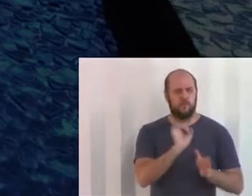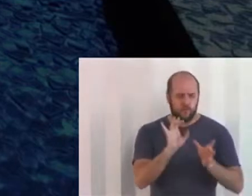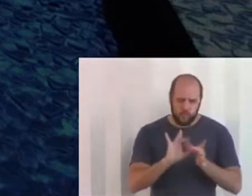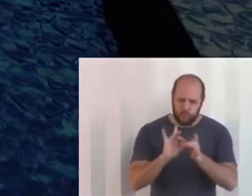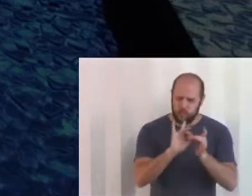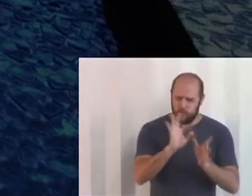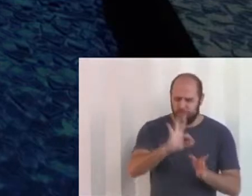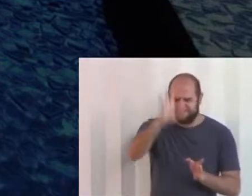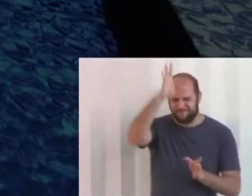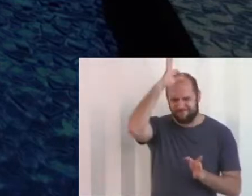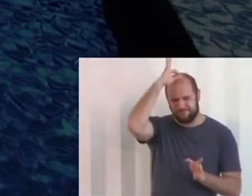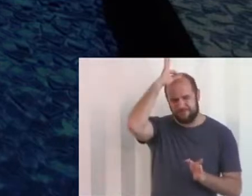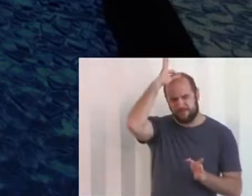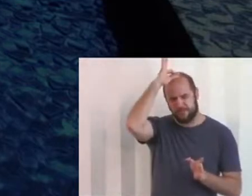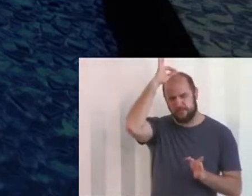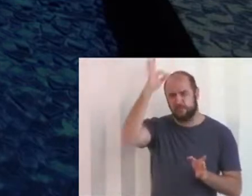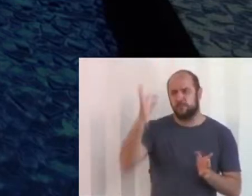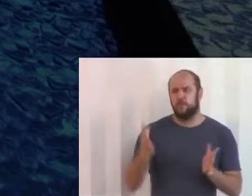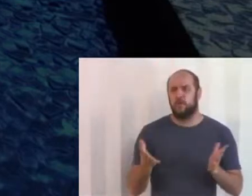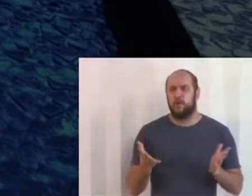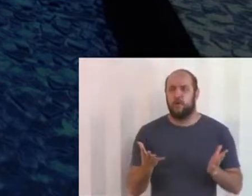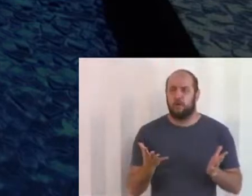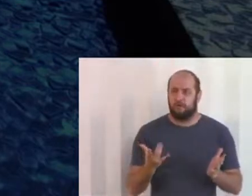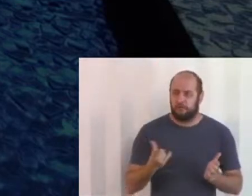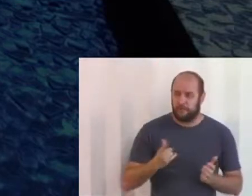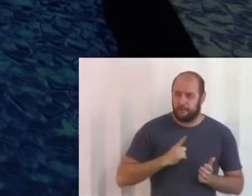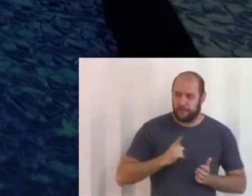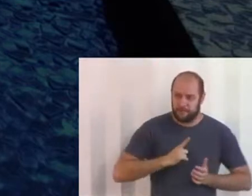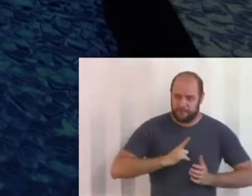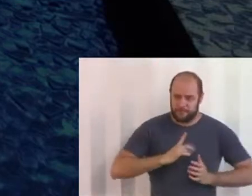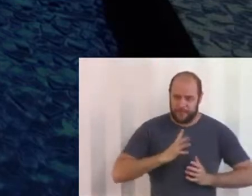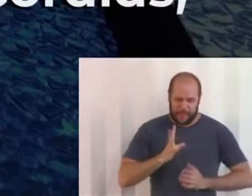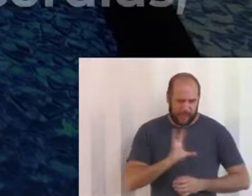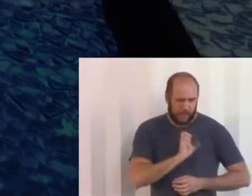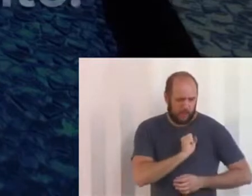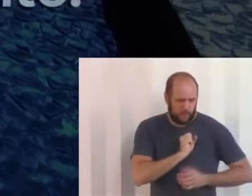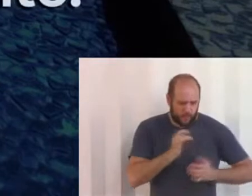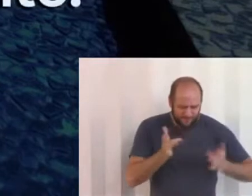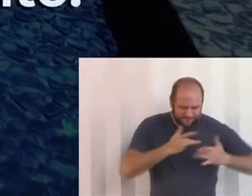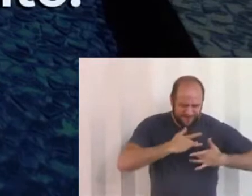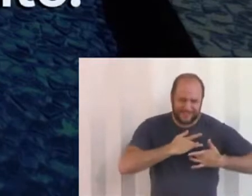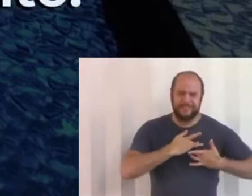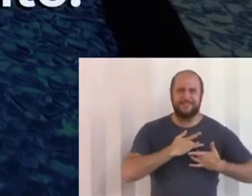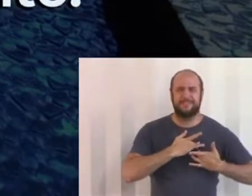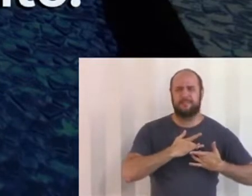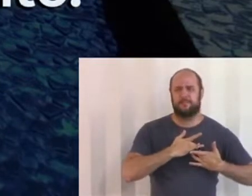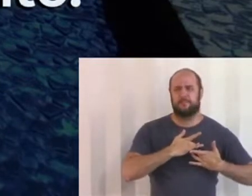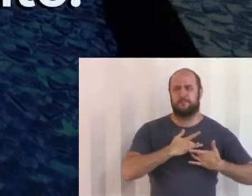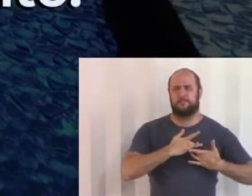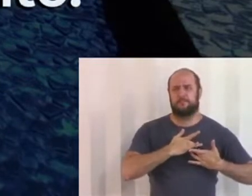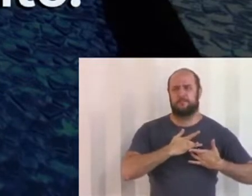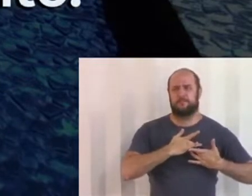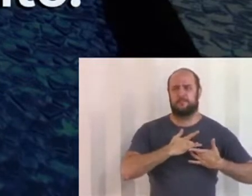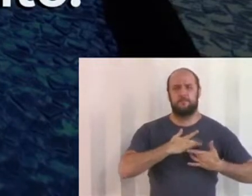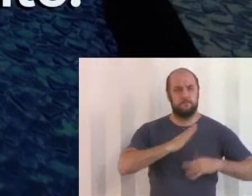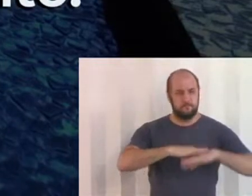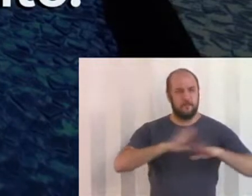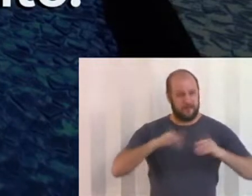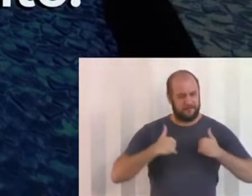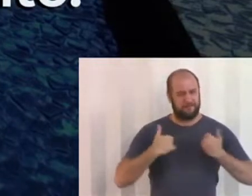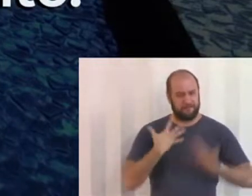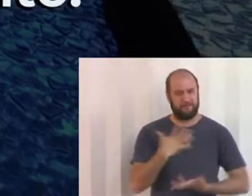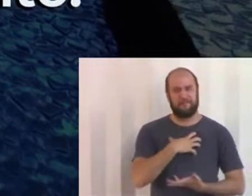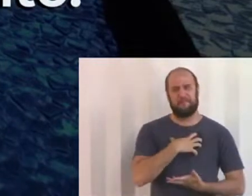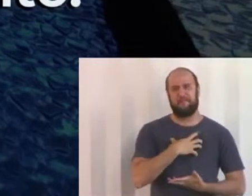do Espírito, se há entranhados afetos e misericórdias, completai a minha alegria, de modo